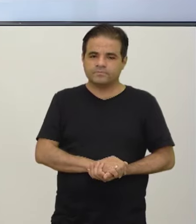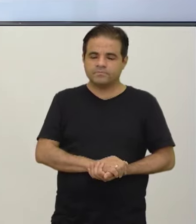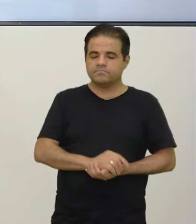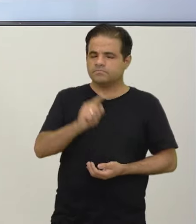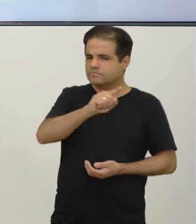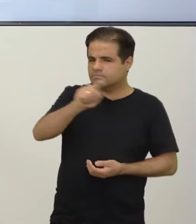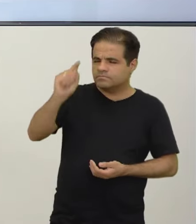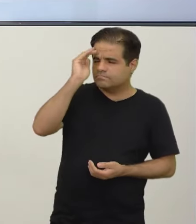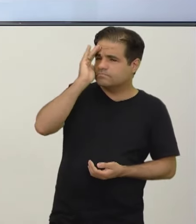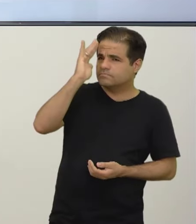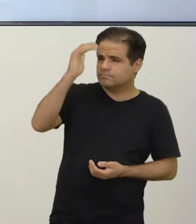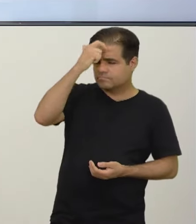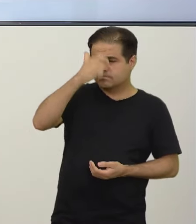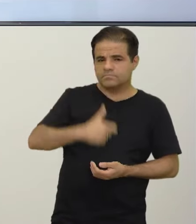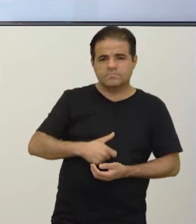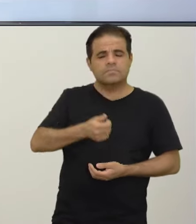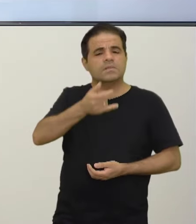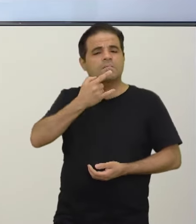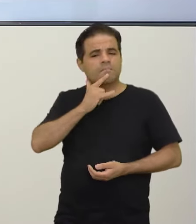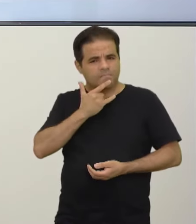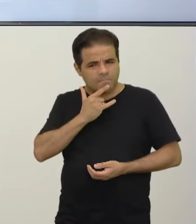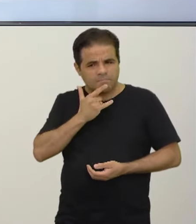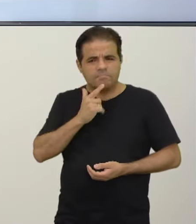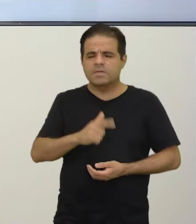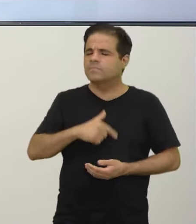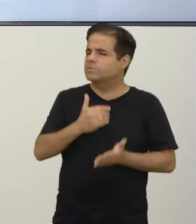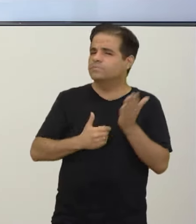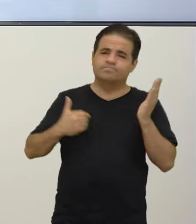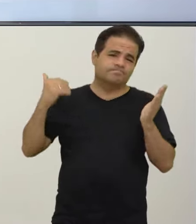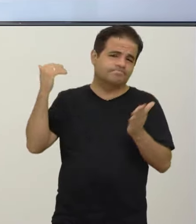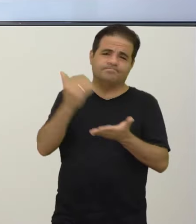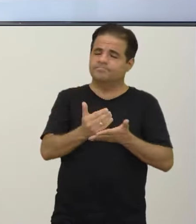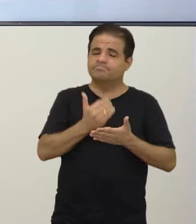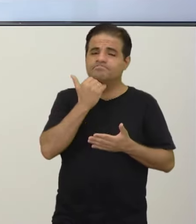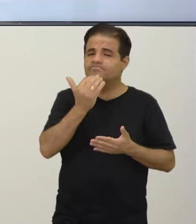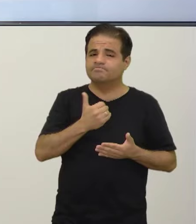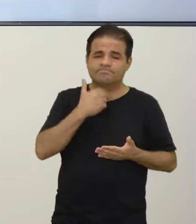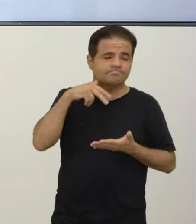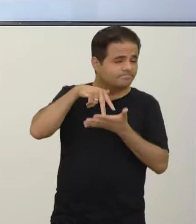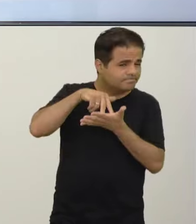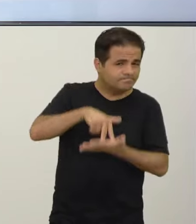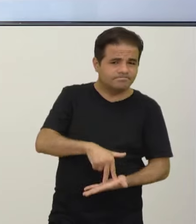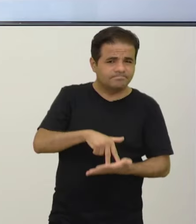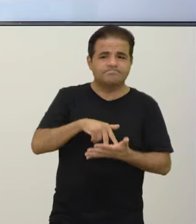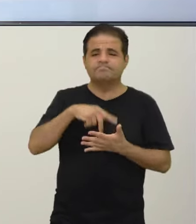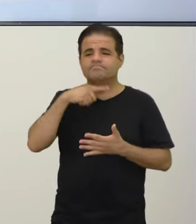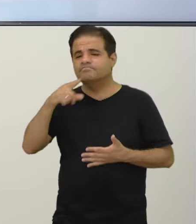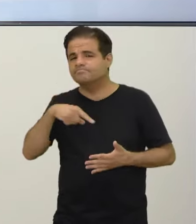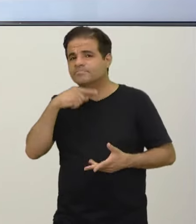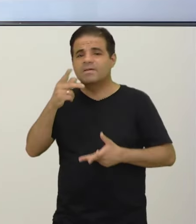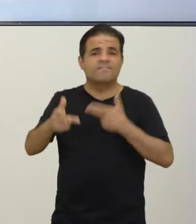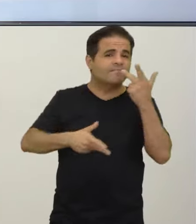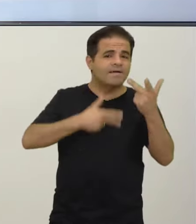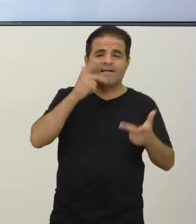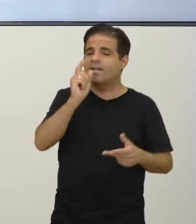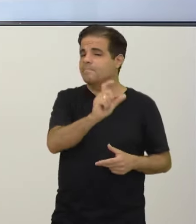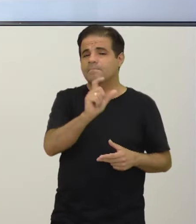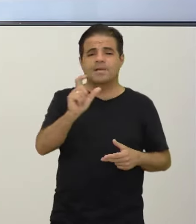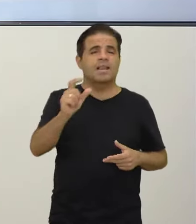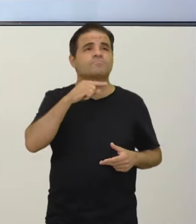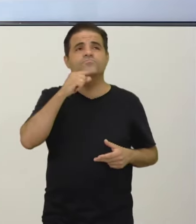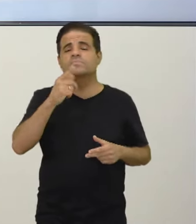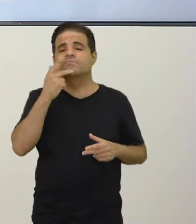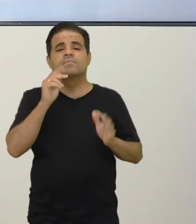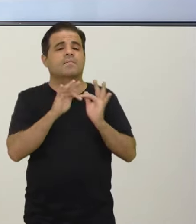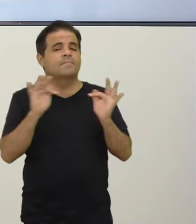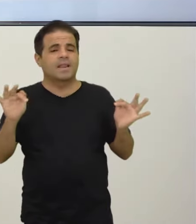Imagina que eu estou muito bêbada, mas bêbada, assim, num nível em que eu não consigo ficar em pé. Eu não consigo falar uma palavra, uma frase